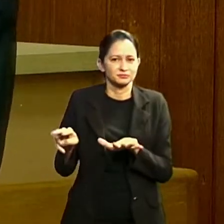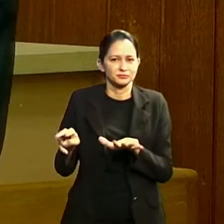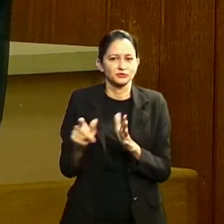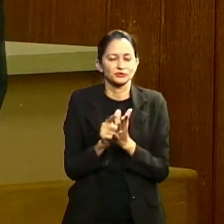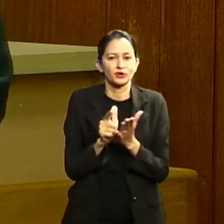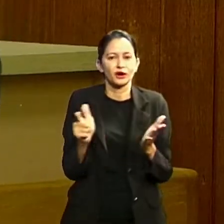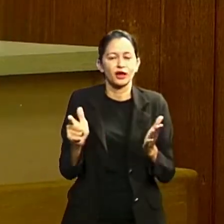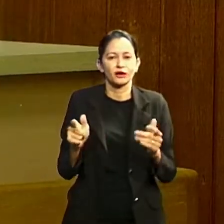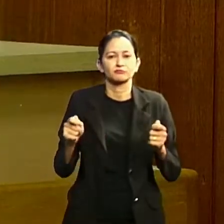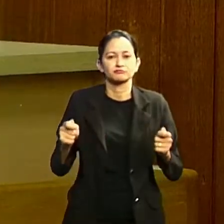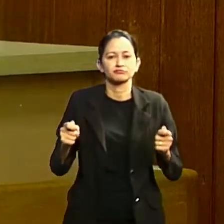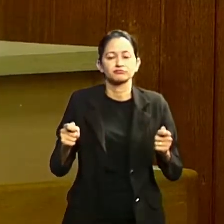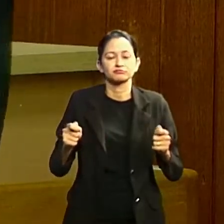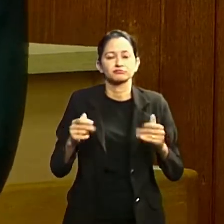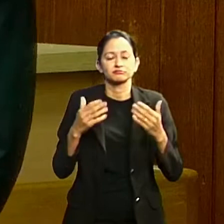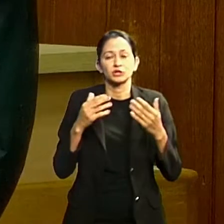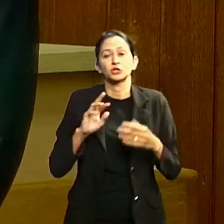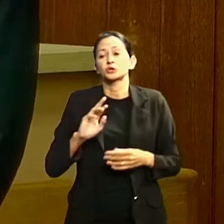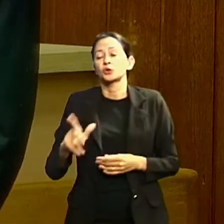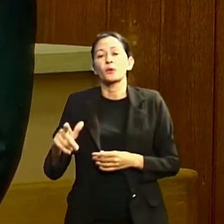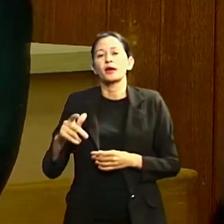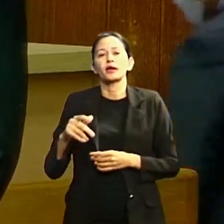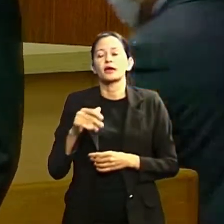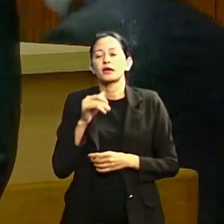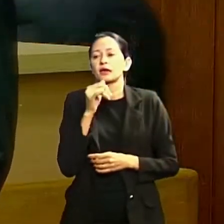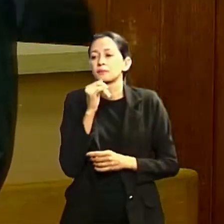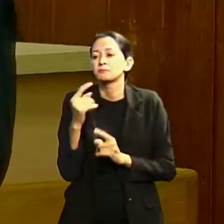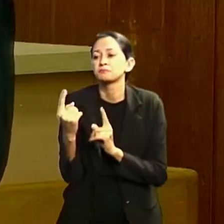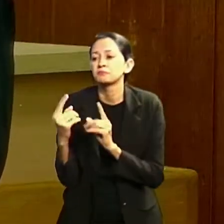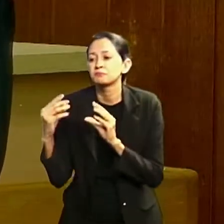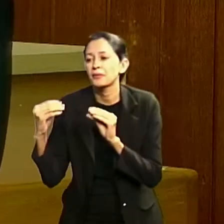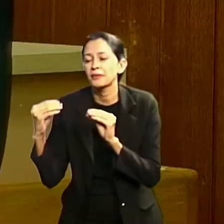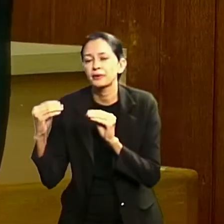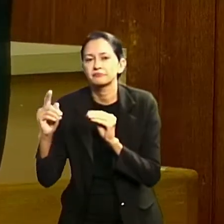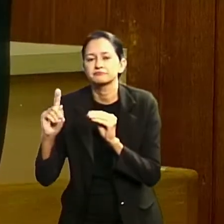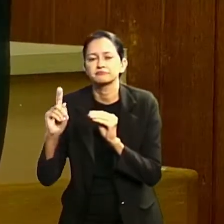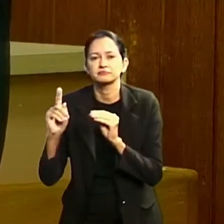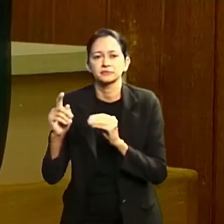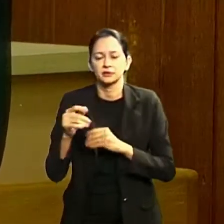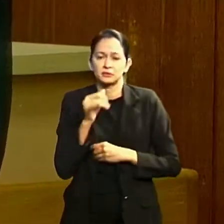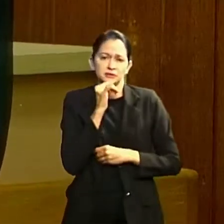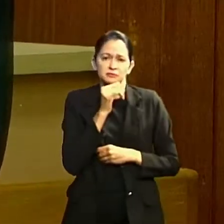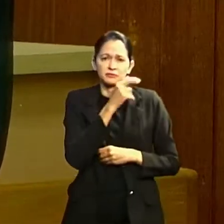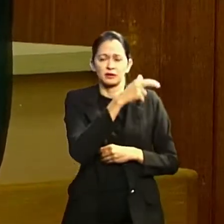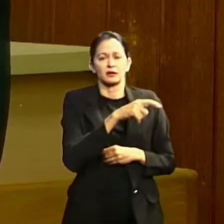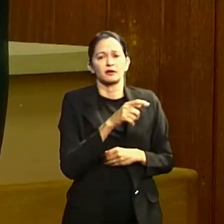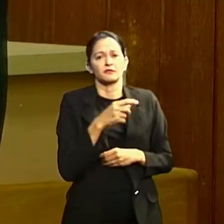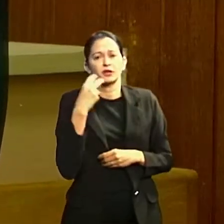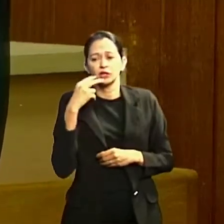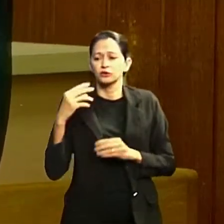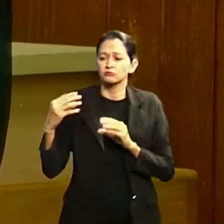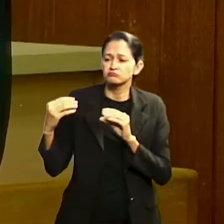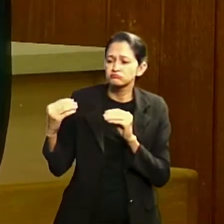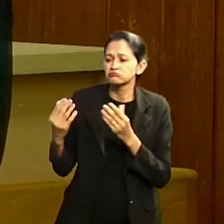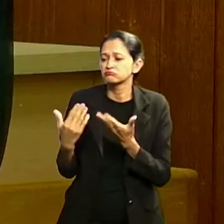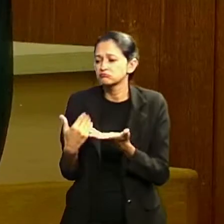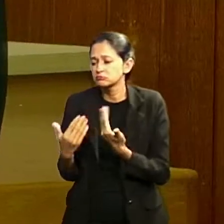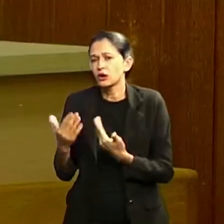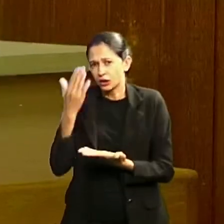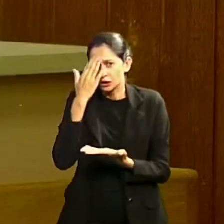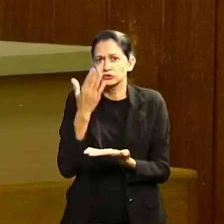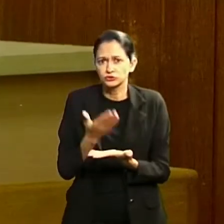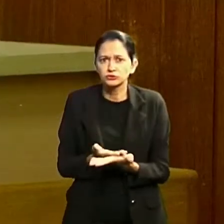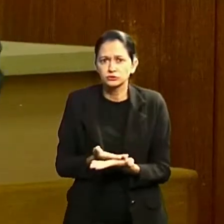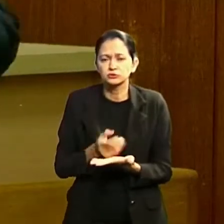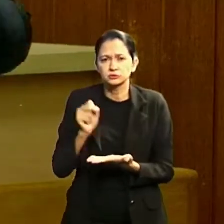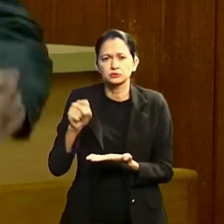Jornal. Eu não estou falando a conversa que eu acredito, porque a conversa com o vereador é uma conversa séria.